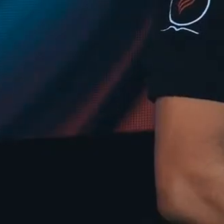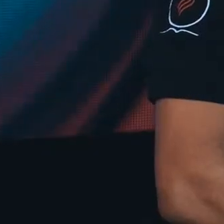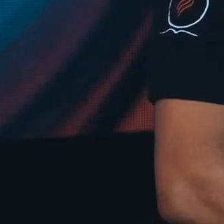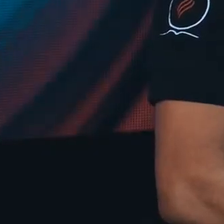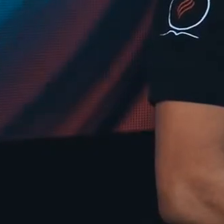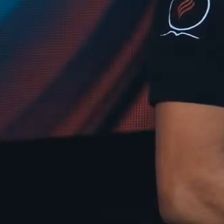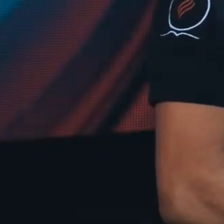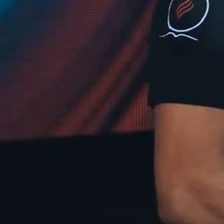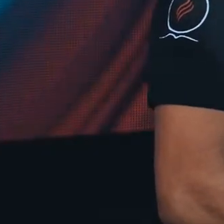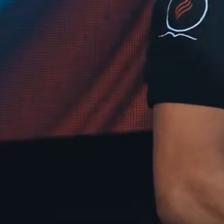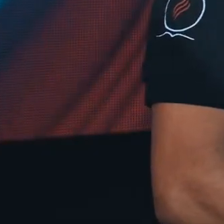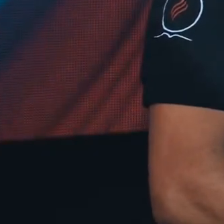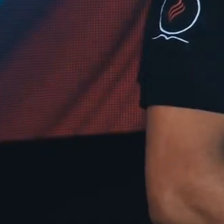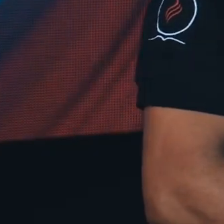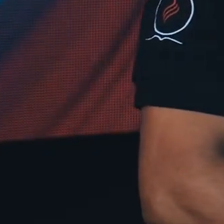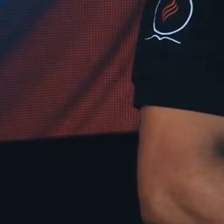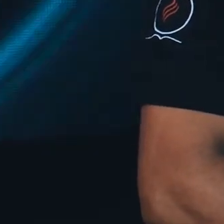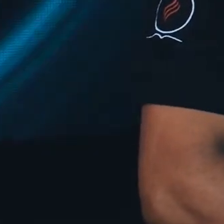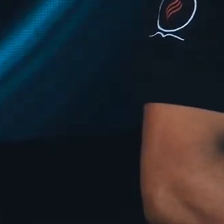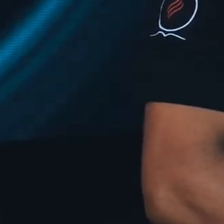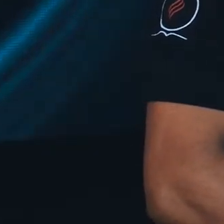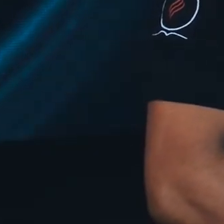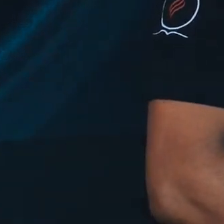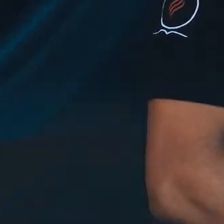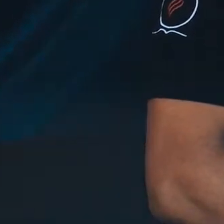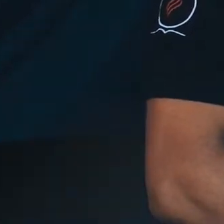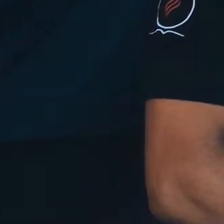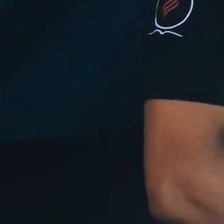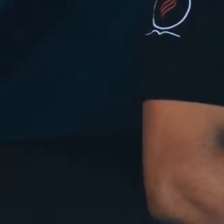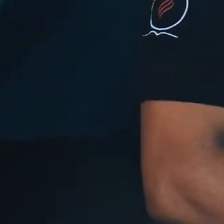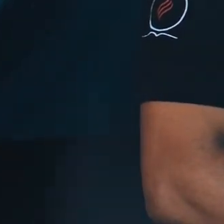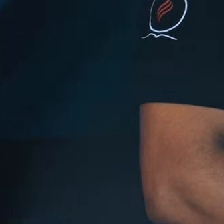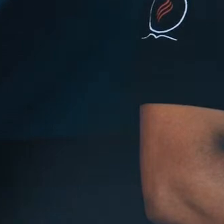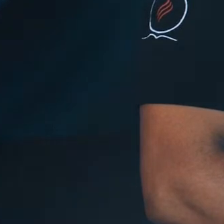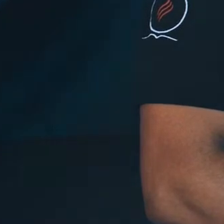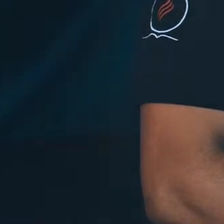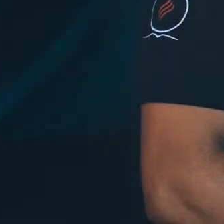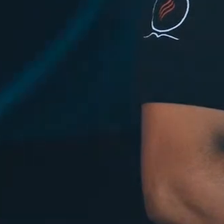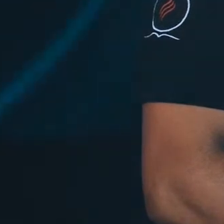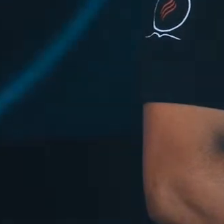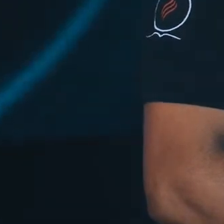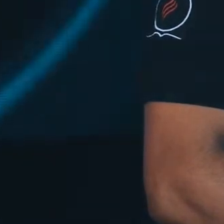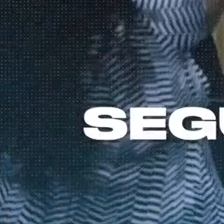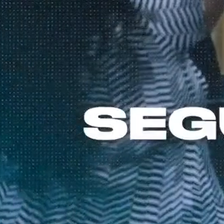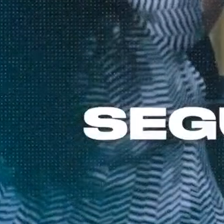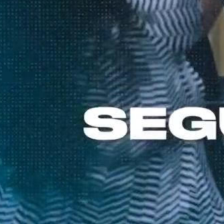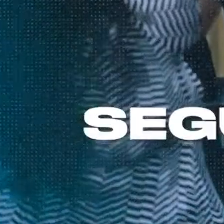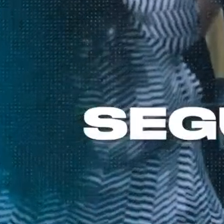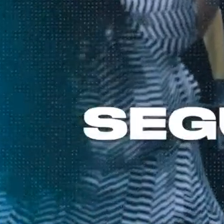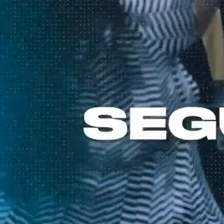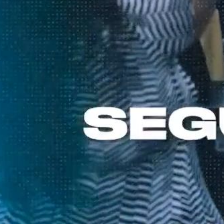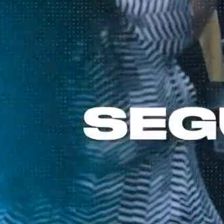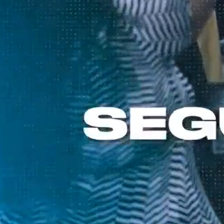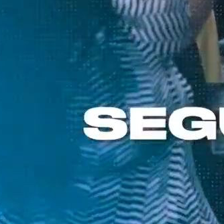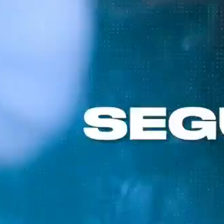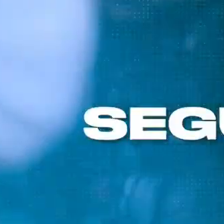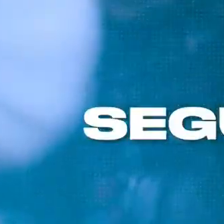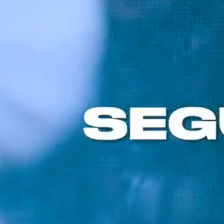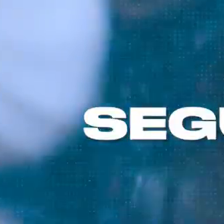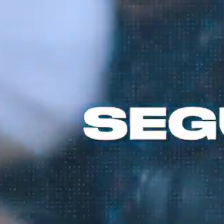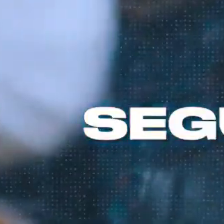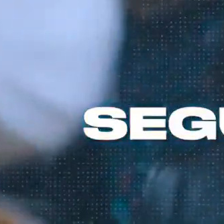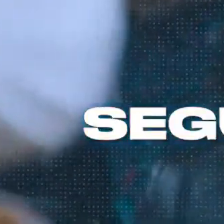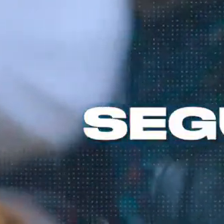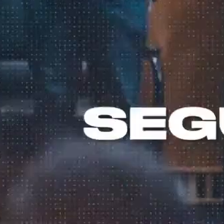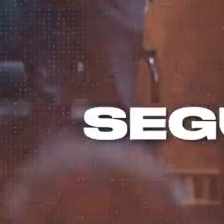são importantíssimas para a edificação de nossas famílias. Nós temos o culto da família. É uma palavra direcionada